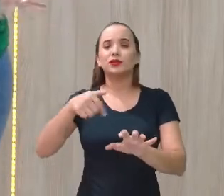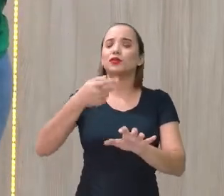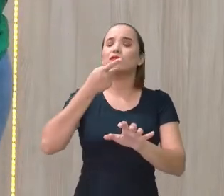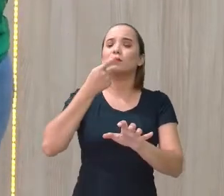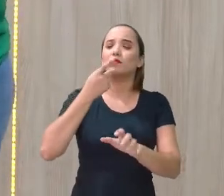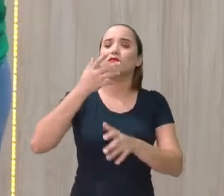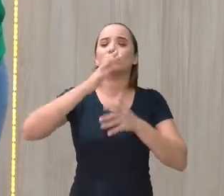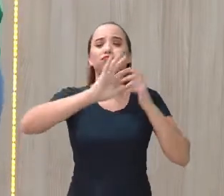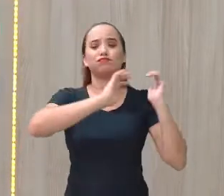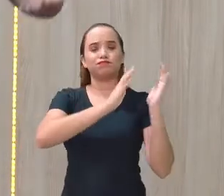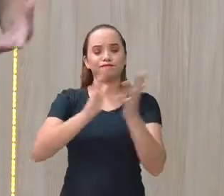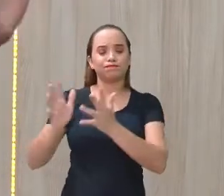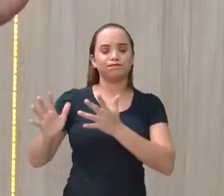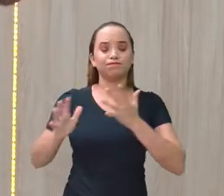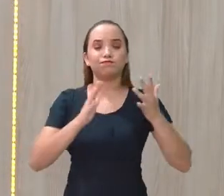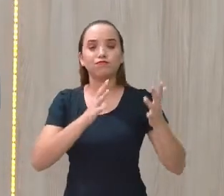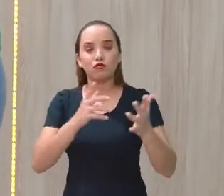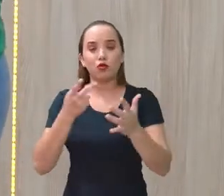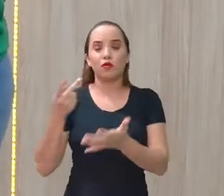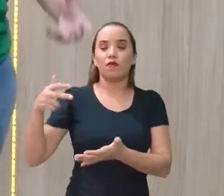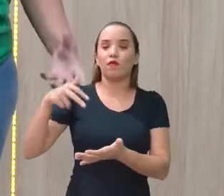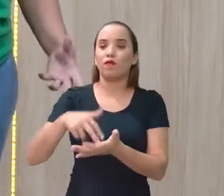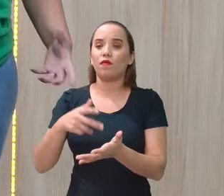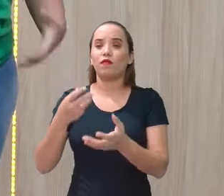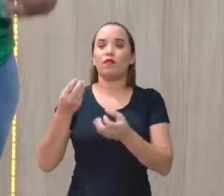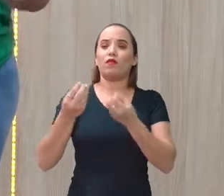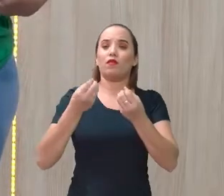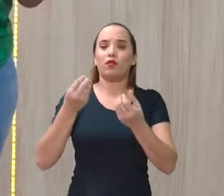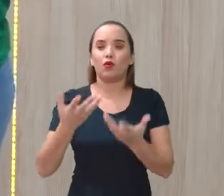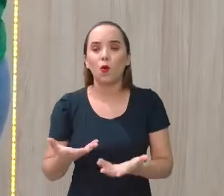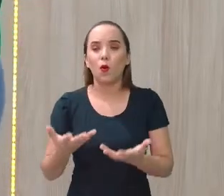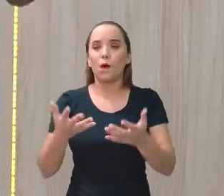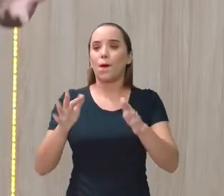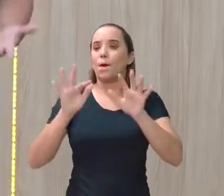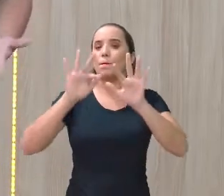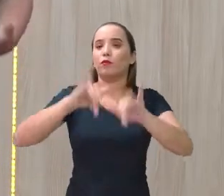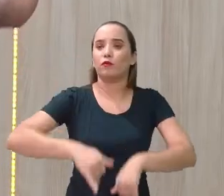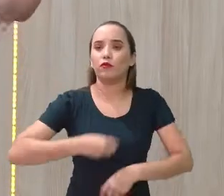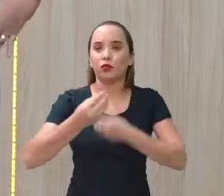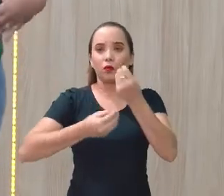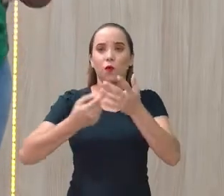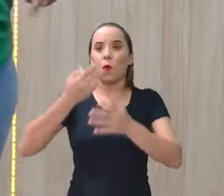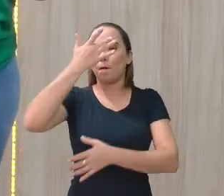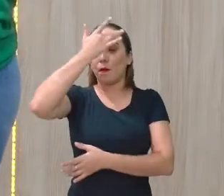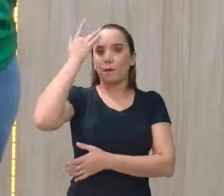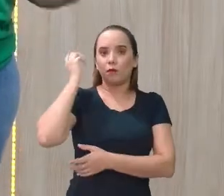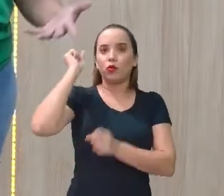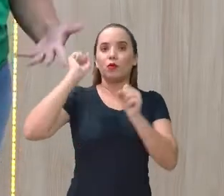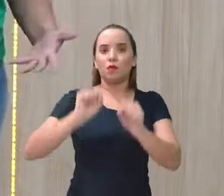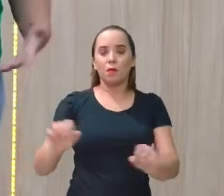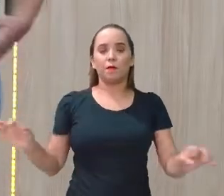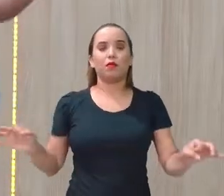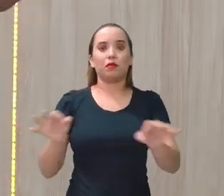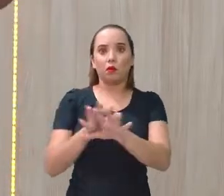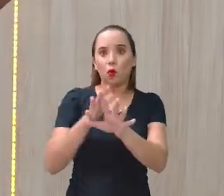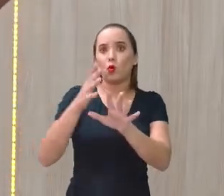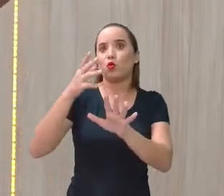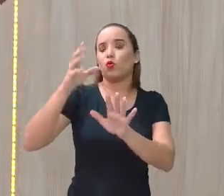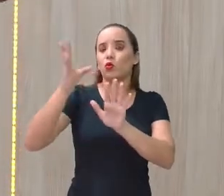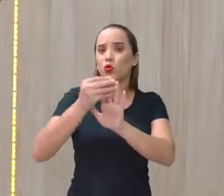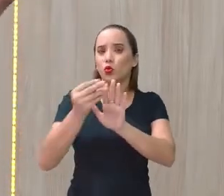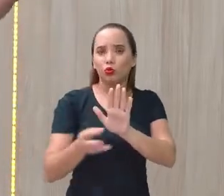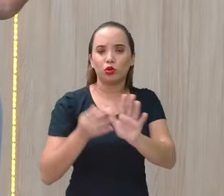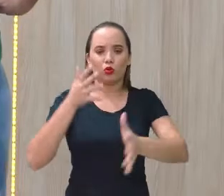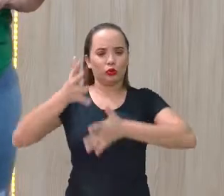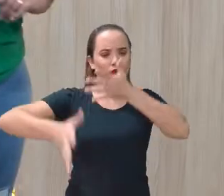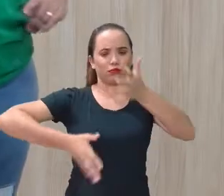oralidade, onde uma pessoa está como detentor do saber, está expondo alguma coisa oralmente, algum assunto, certo?